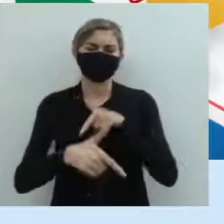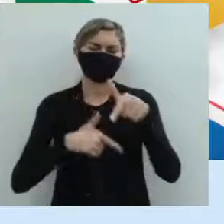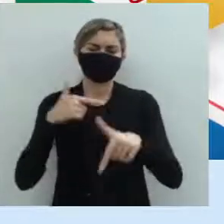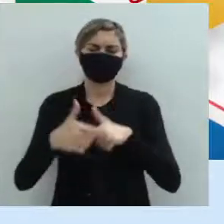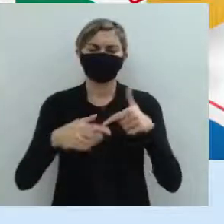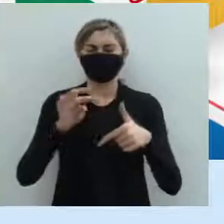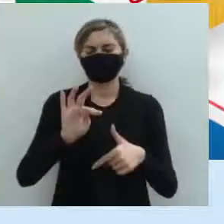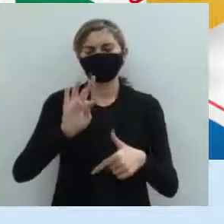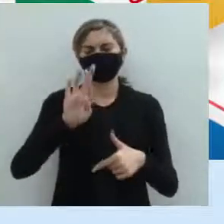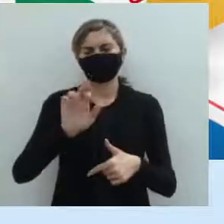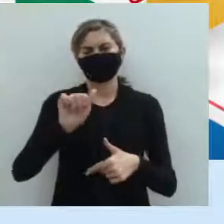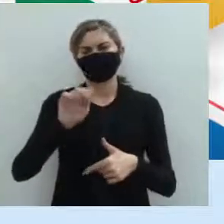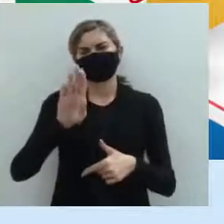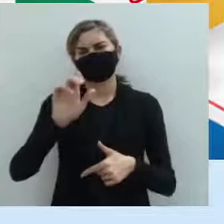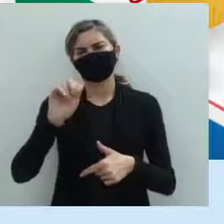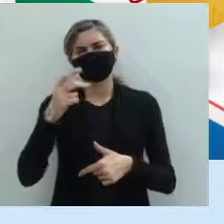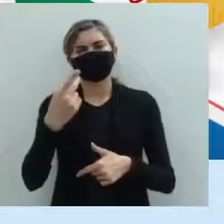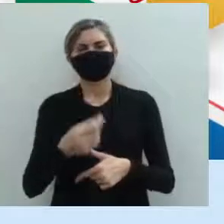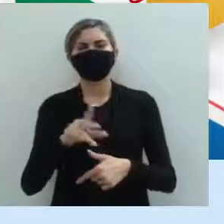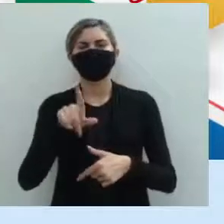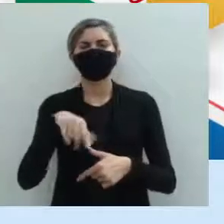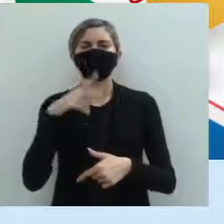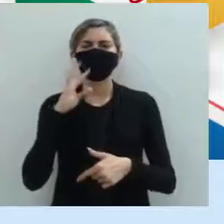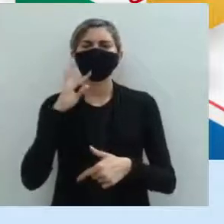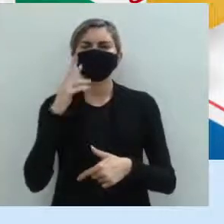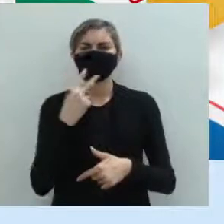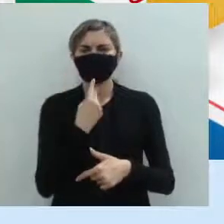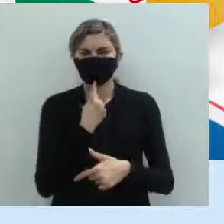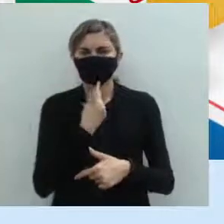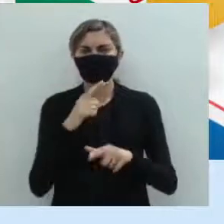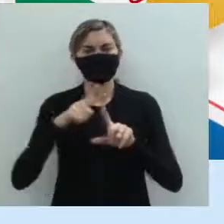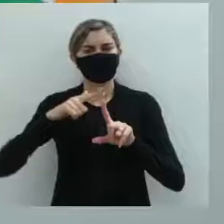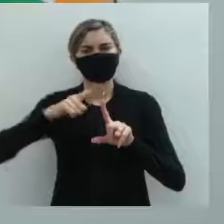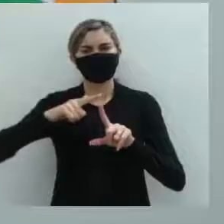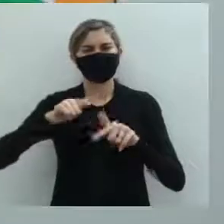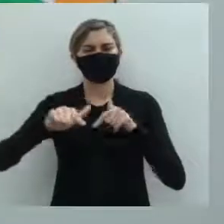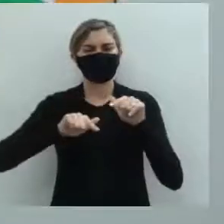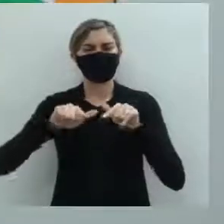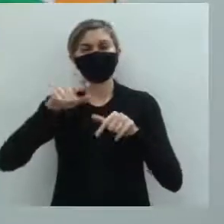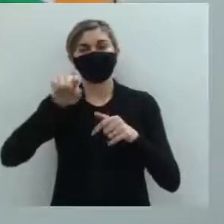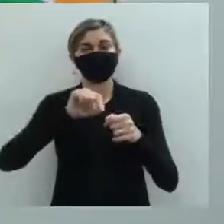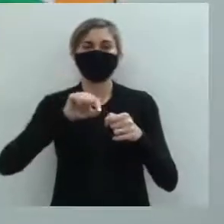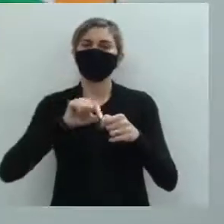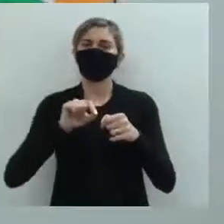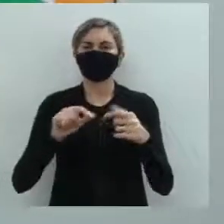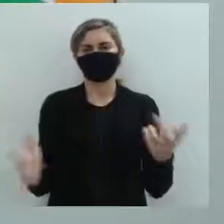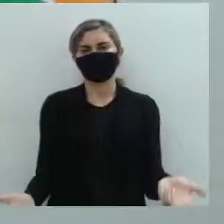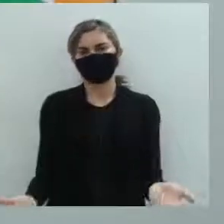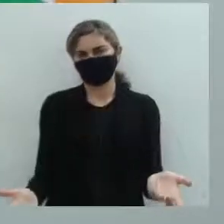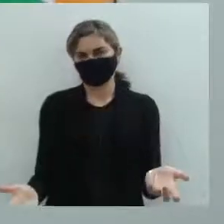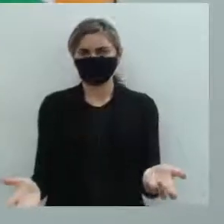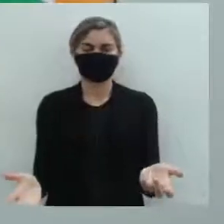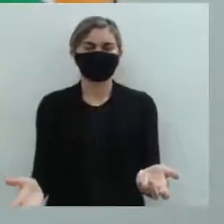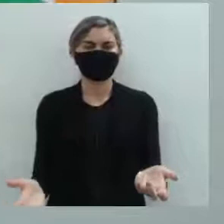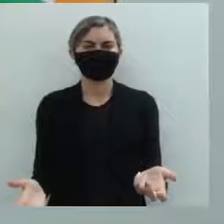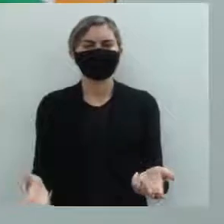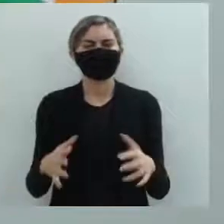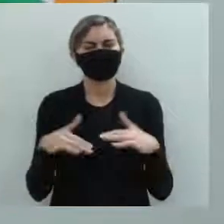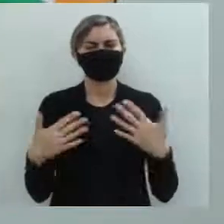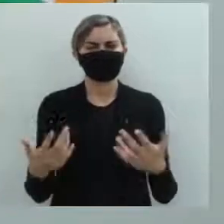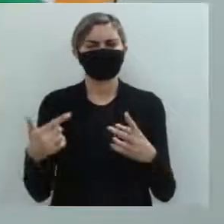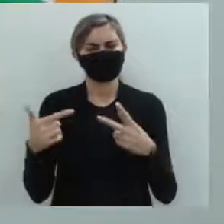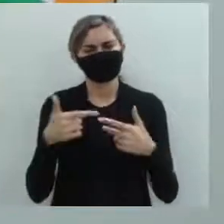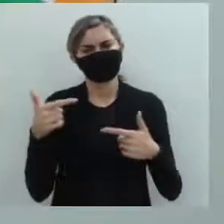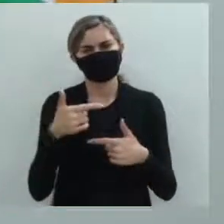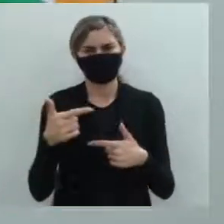trabalho, a gente está falando do reconhecimento sobre aquele tipo de atividade que você executa, tá certo? Então esse